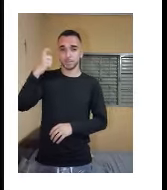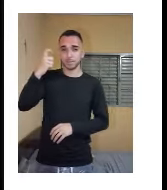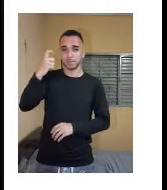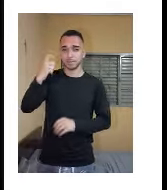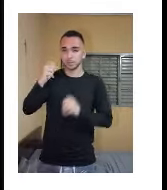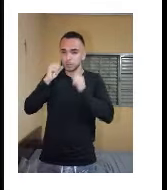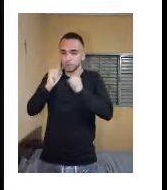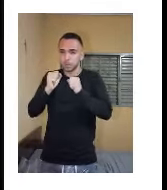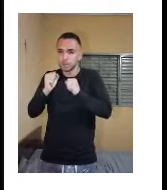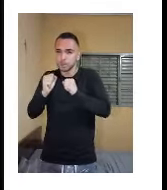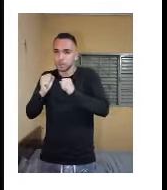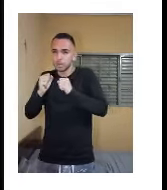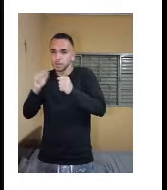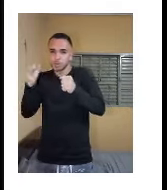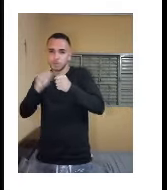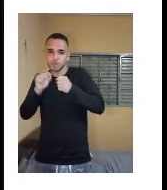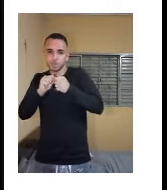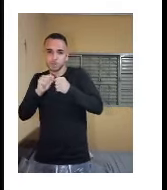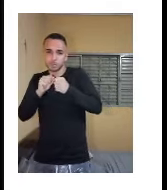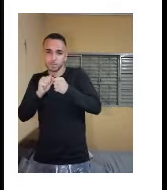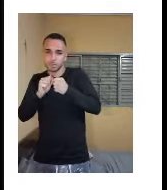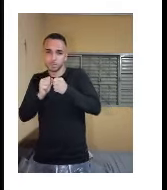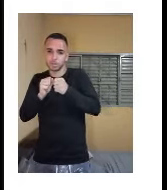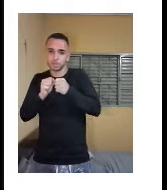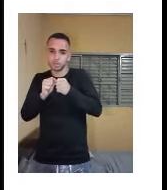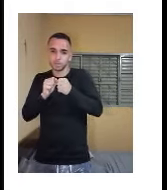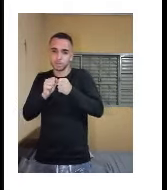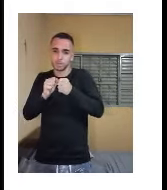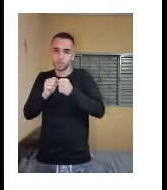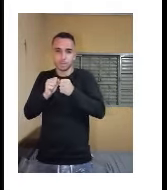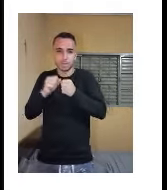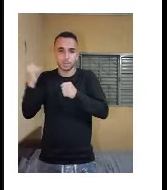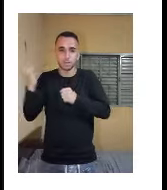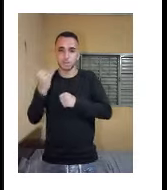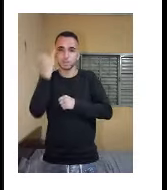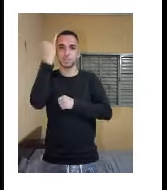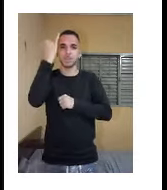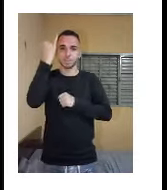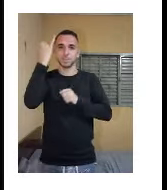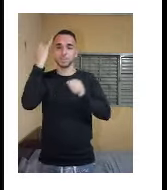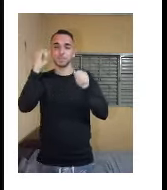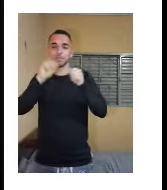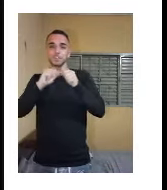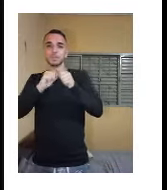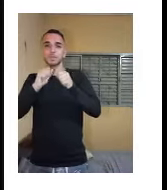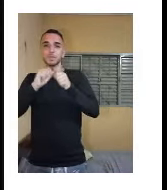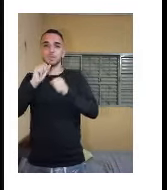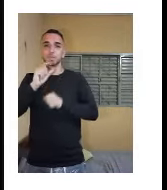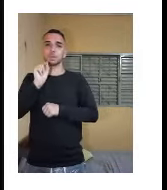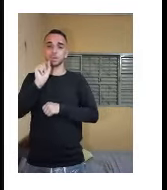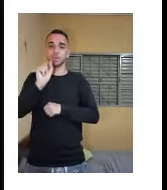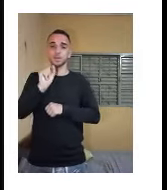aí, ou limitar, de alguma forma, a temperatura média global a 1,5.